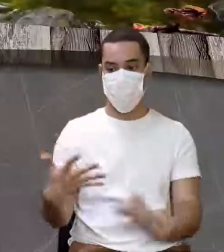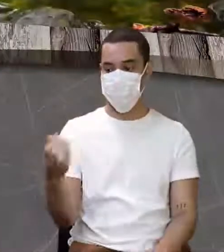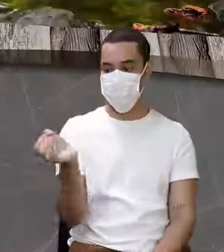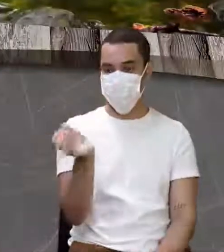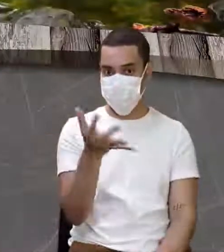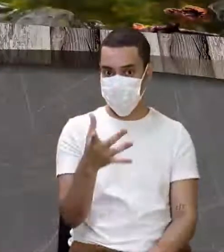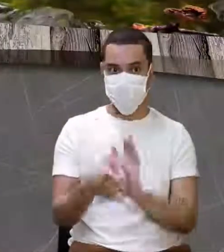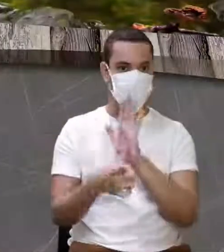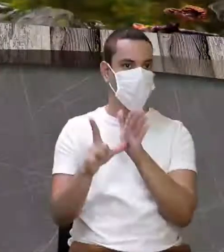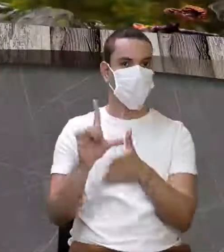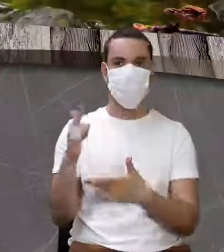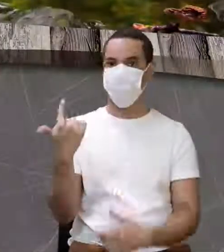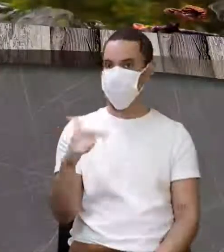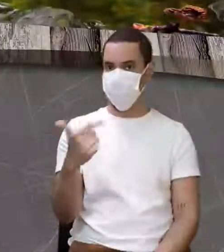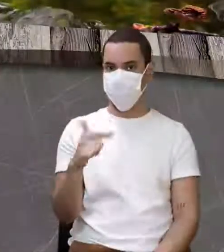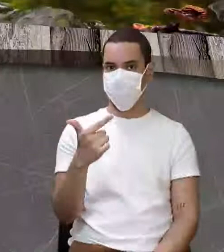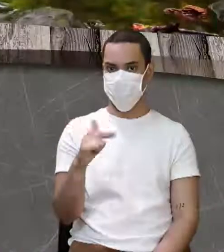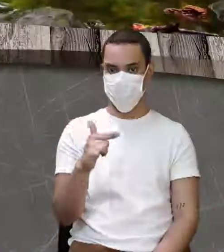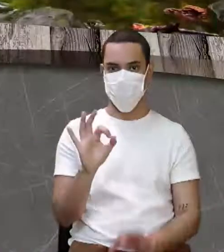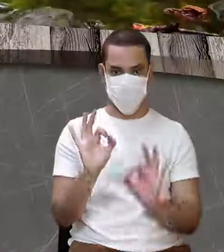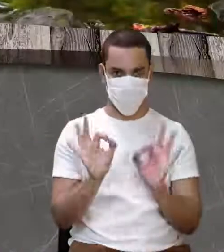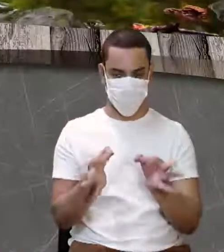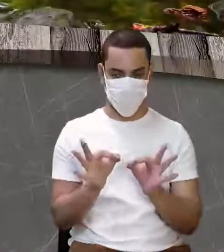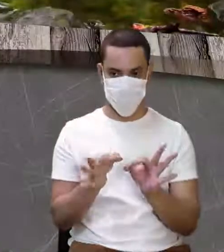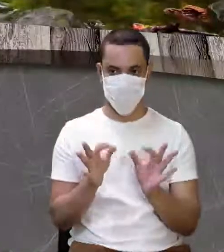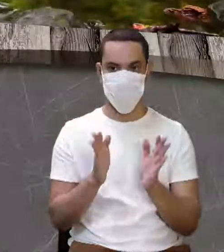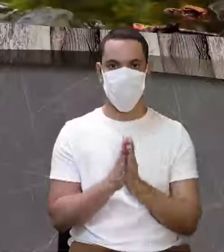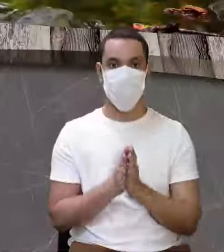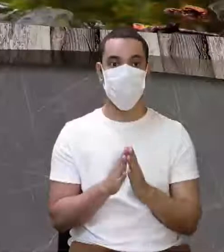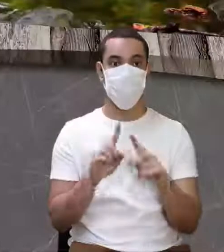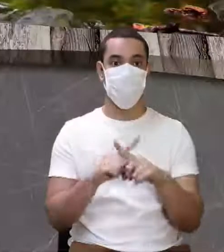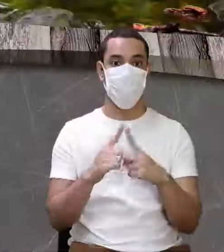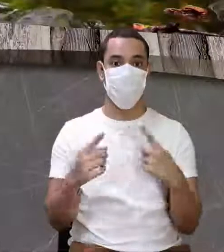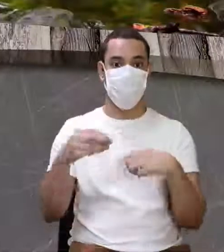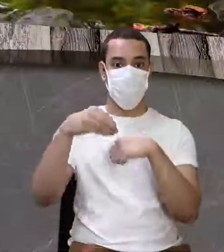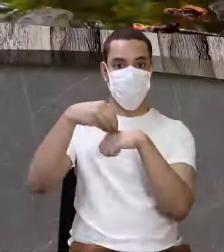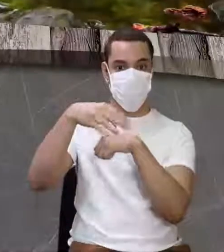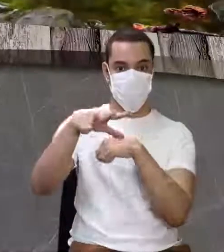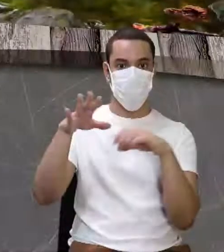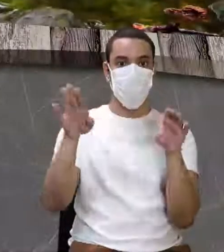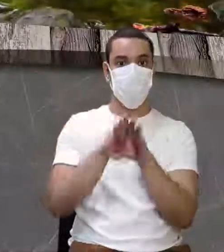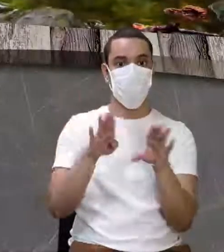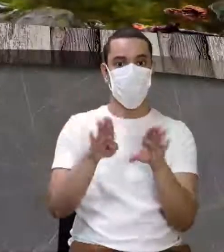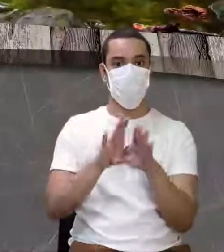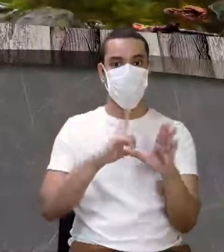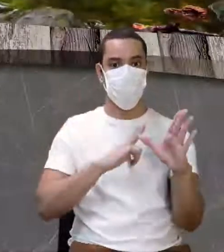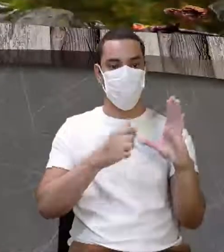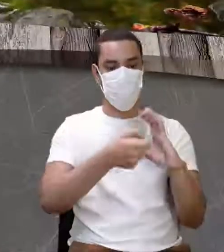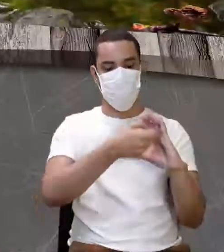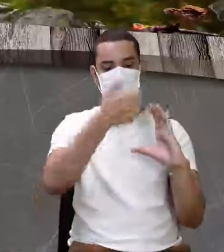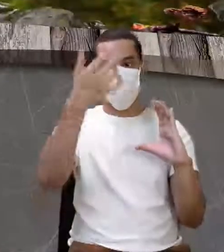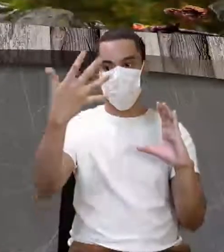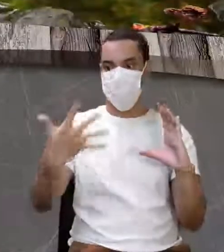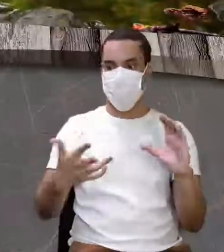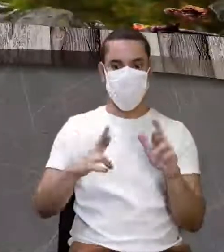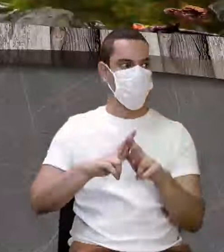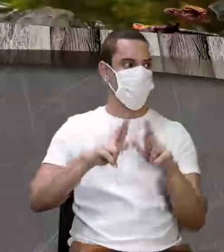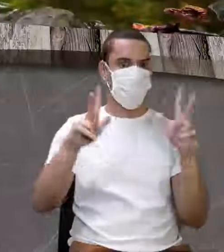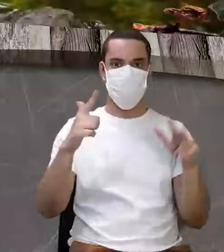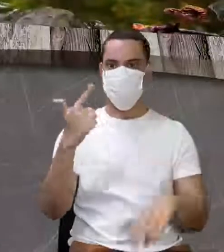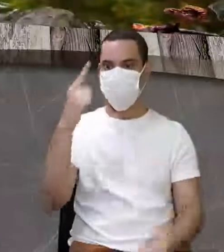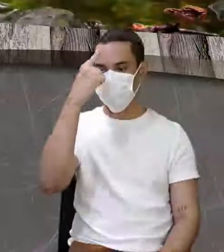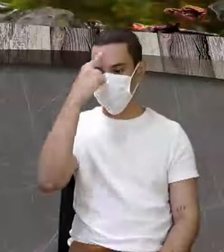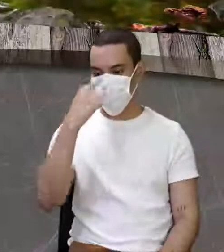características que não estavam presentes naquela população, tá? Mas as recombinações também trazem características que diferenciam uma espécie de